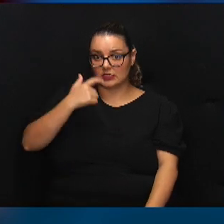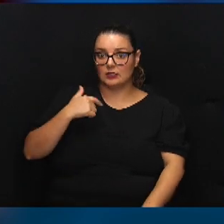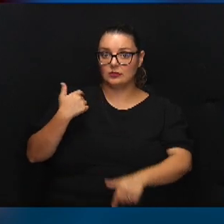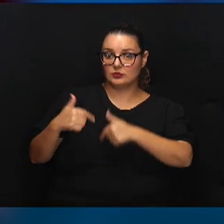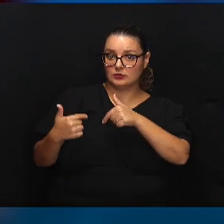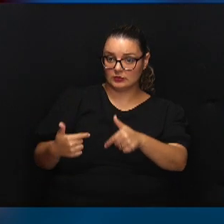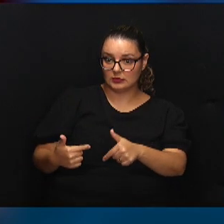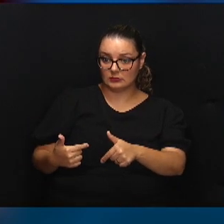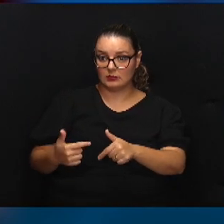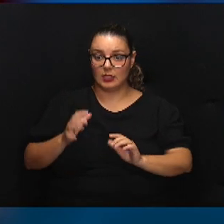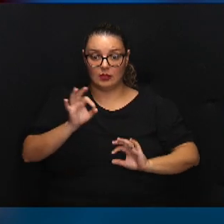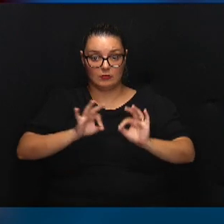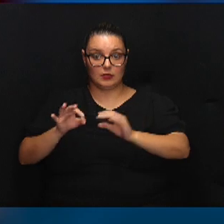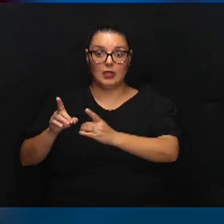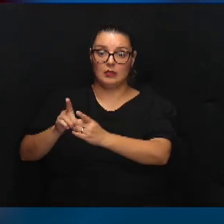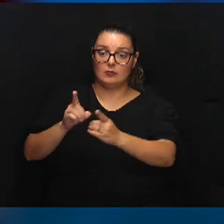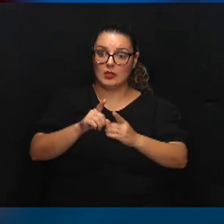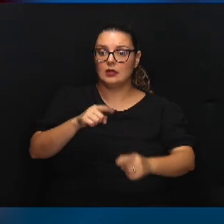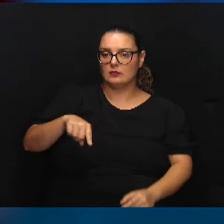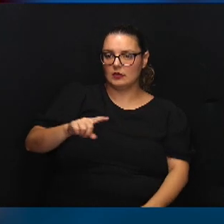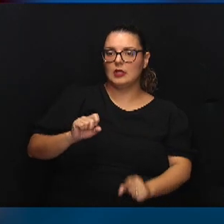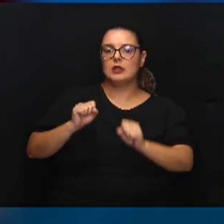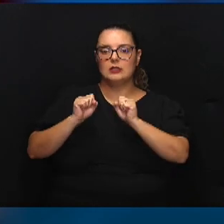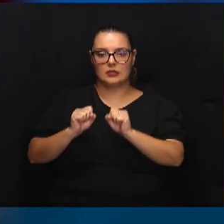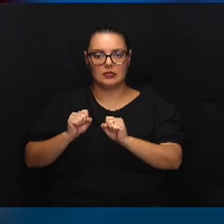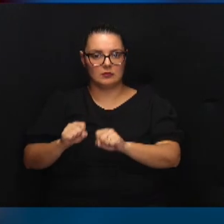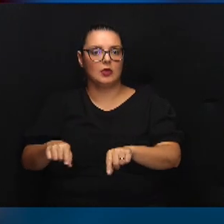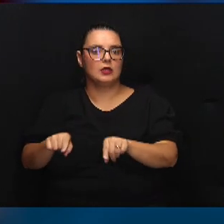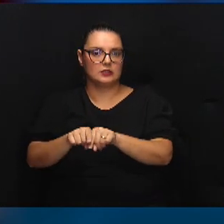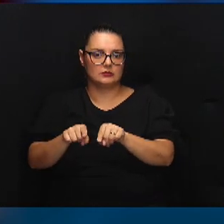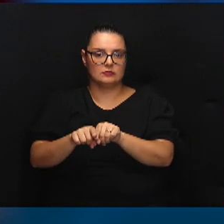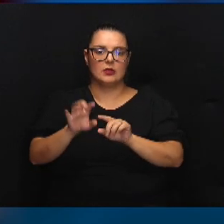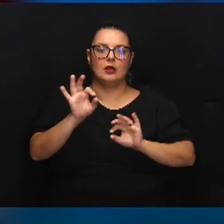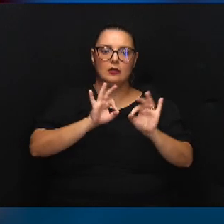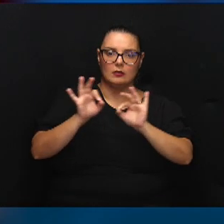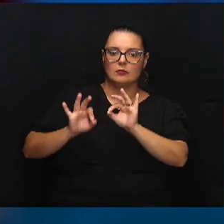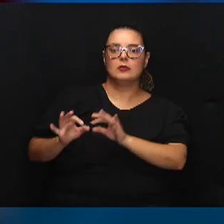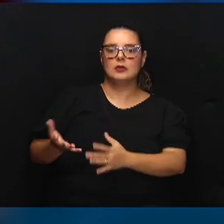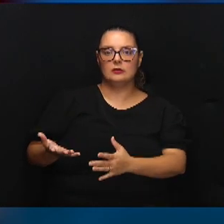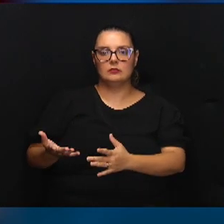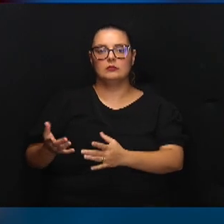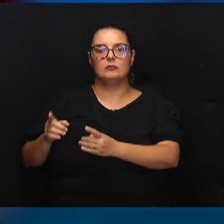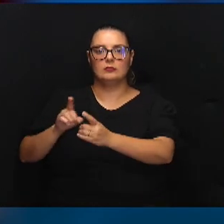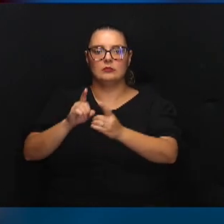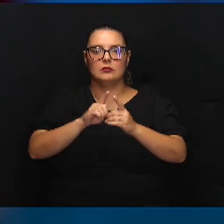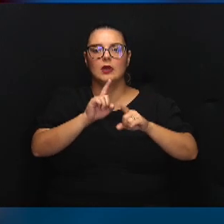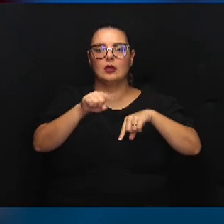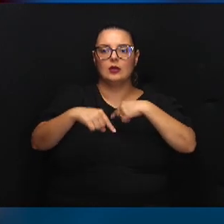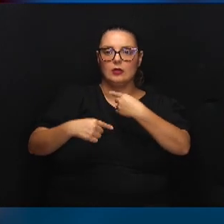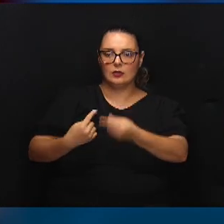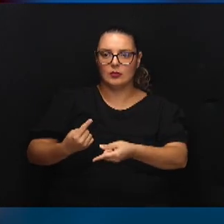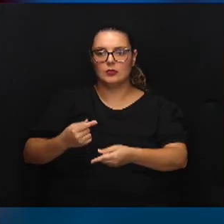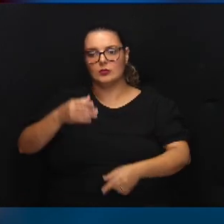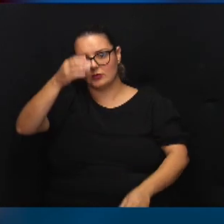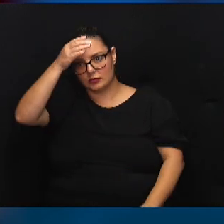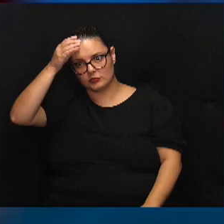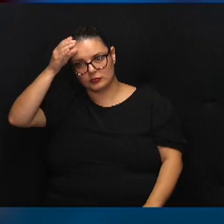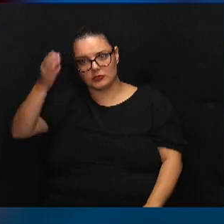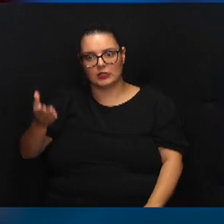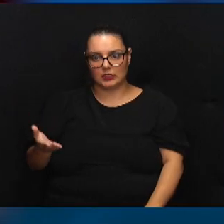trabalhando arrumada para atendê-las, elas também vão estar arrumadas para atender os clientes delas,